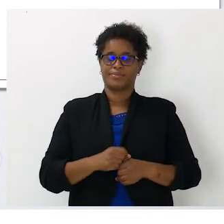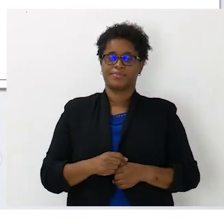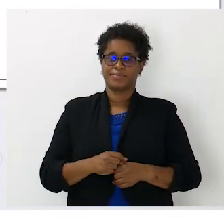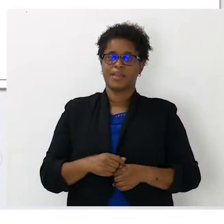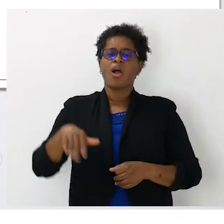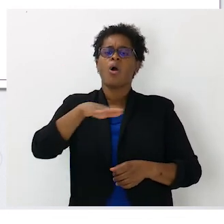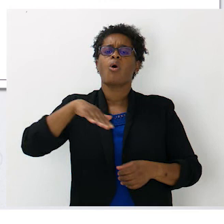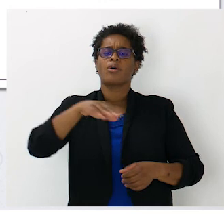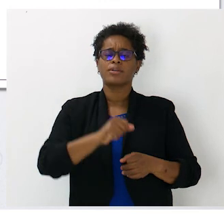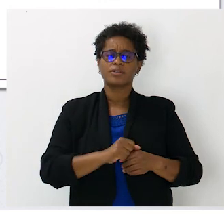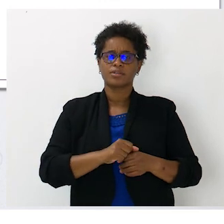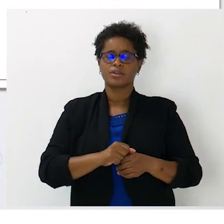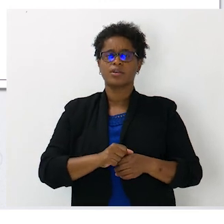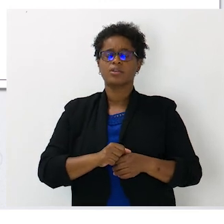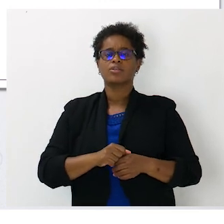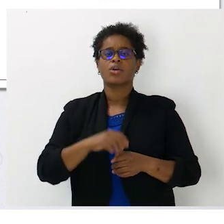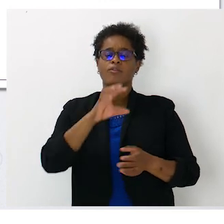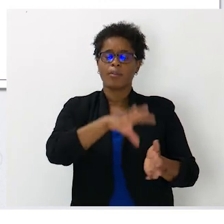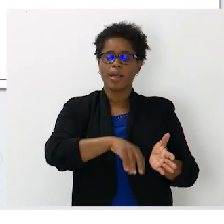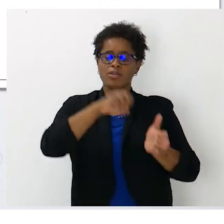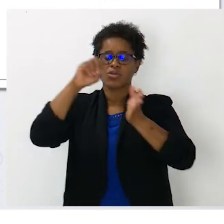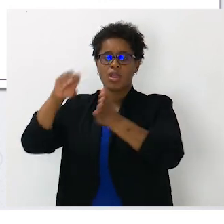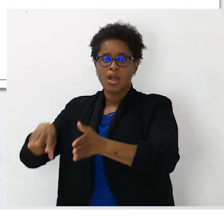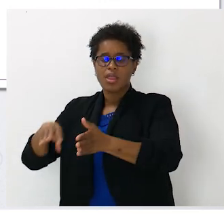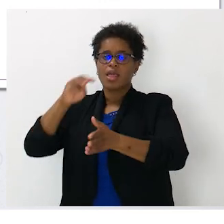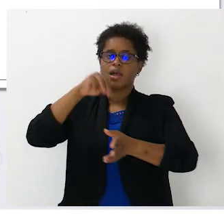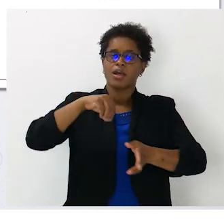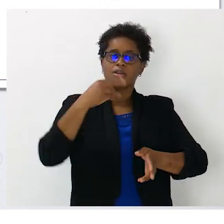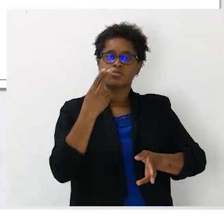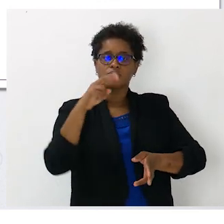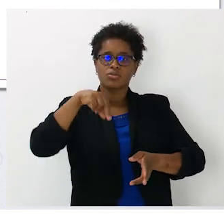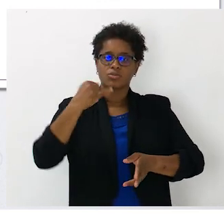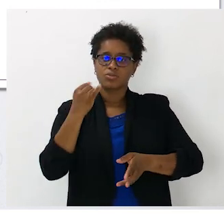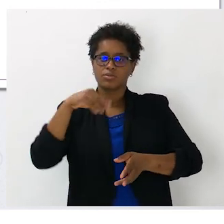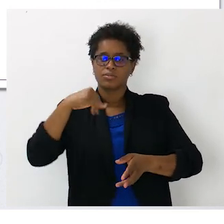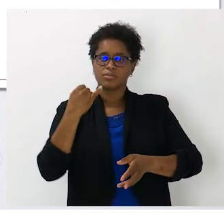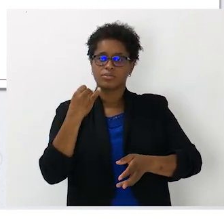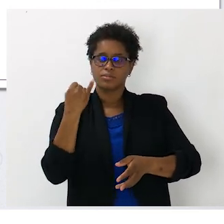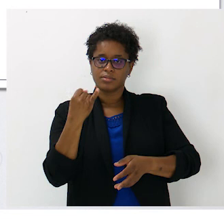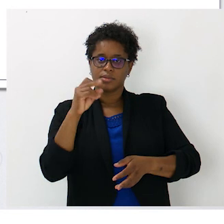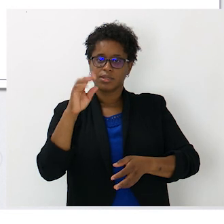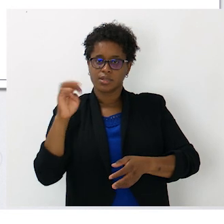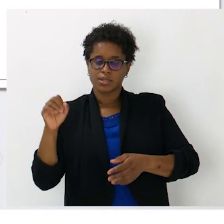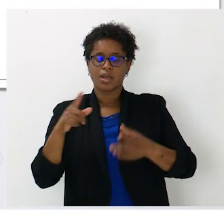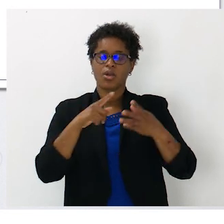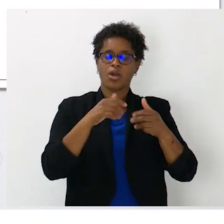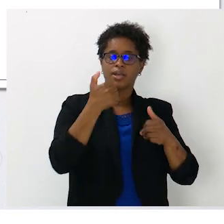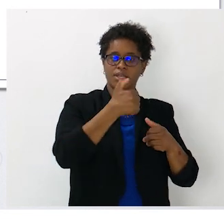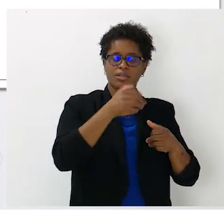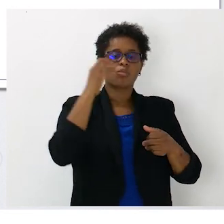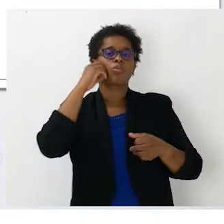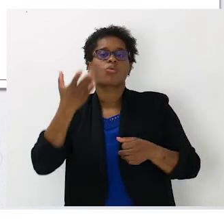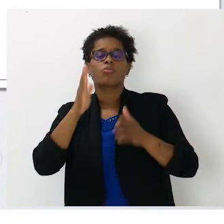questão, onde são colocadas as múmias? Quinta, como